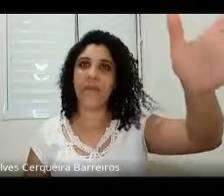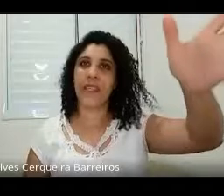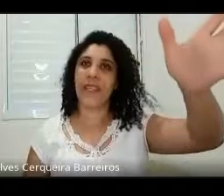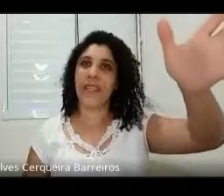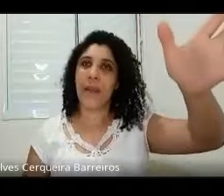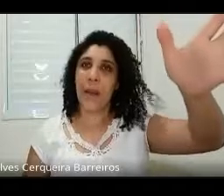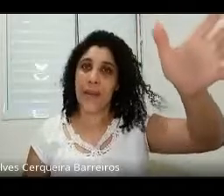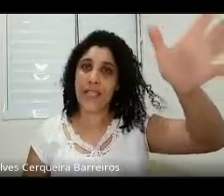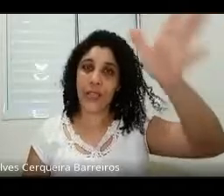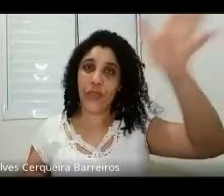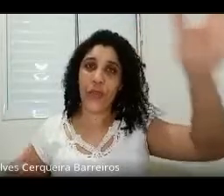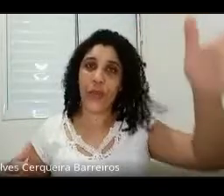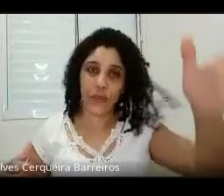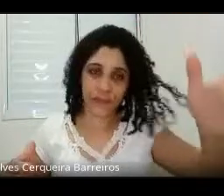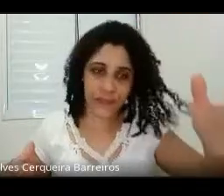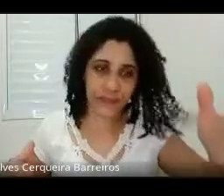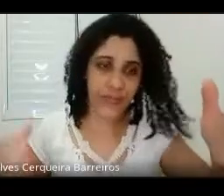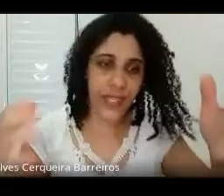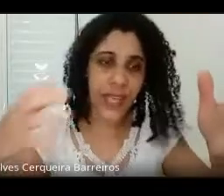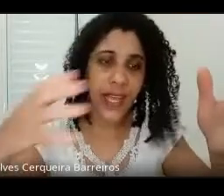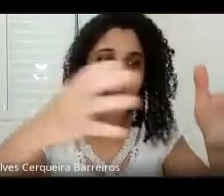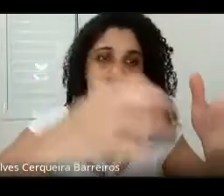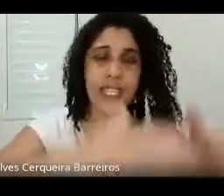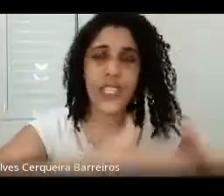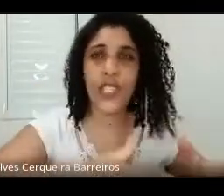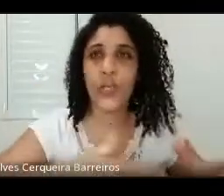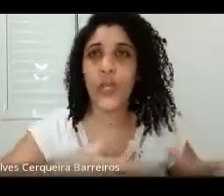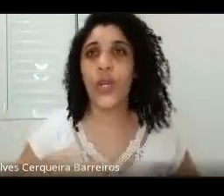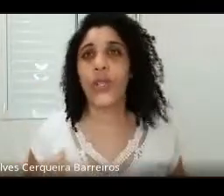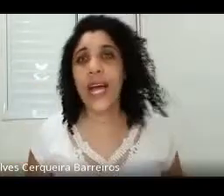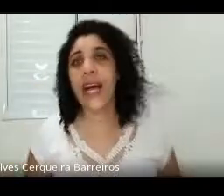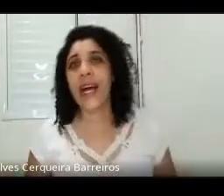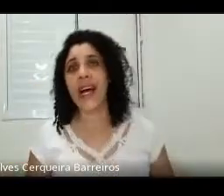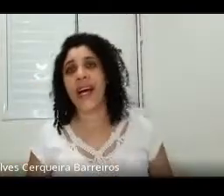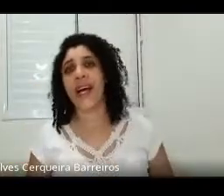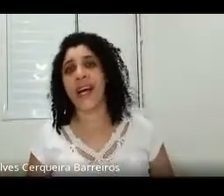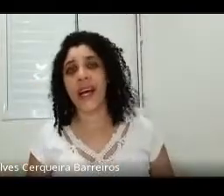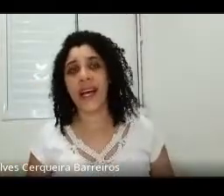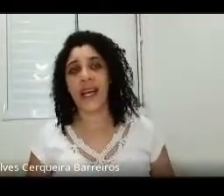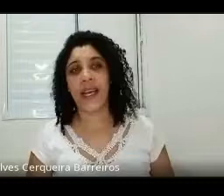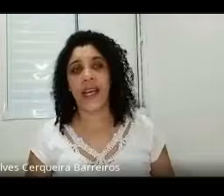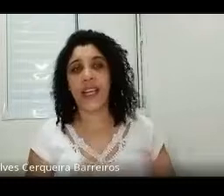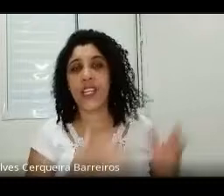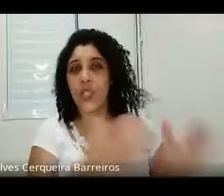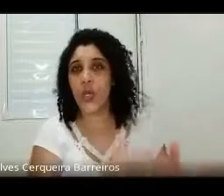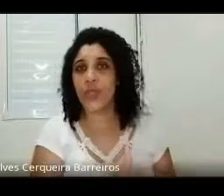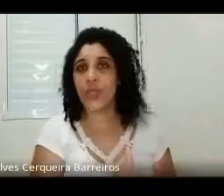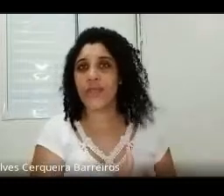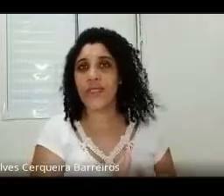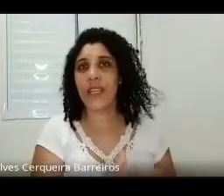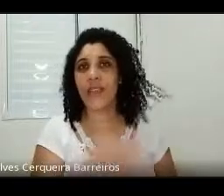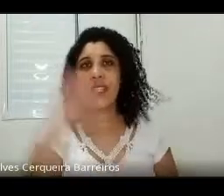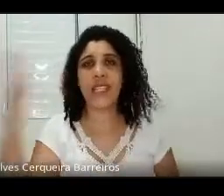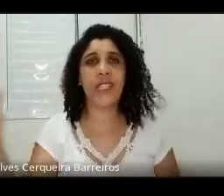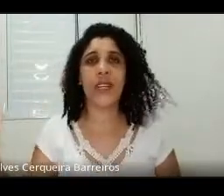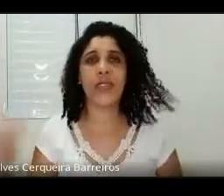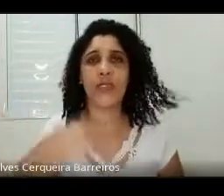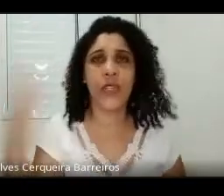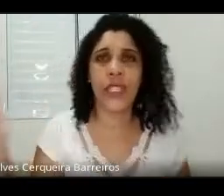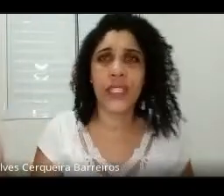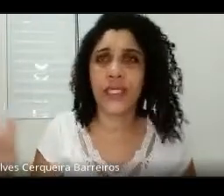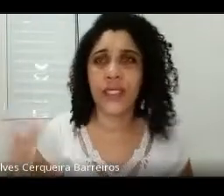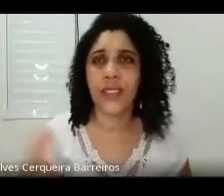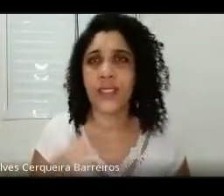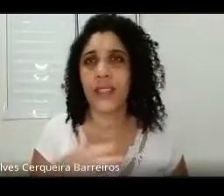né? Mas se eu não for nesse sentido da religioso, eu vou dizer que